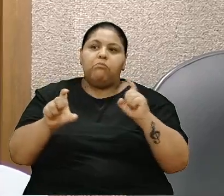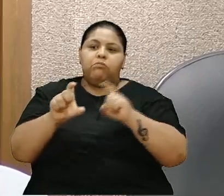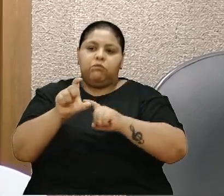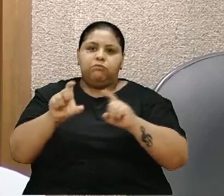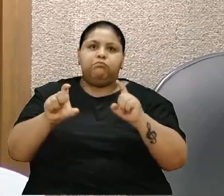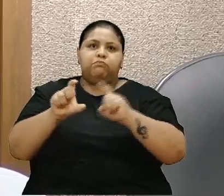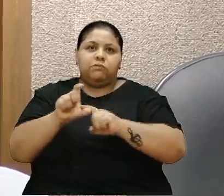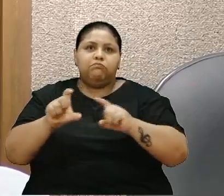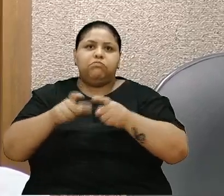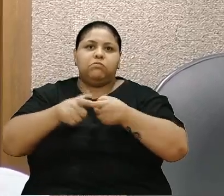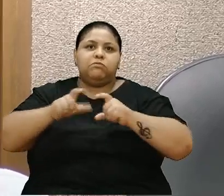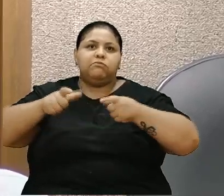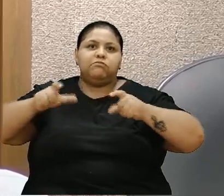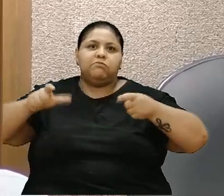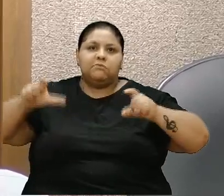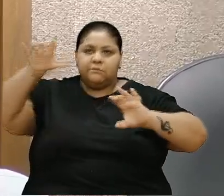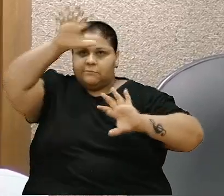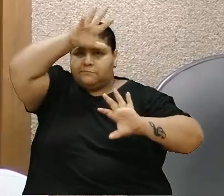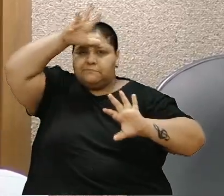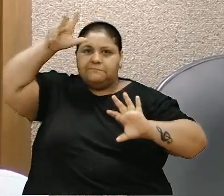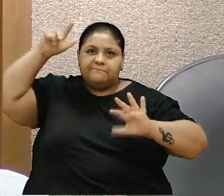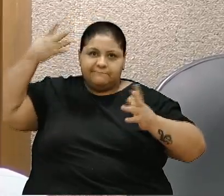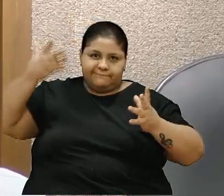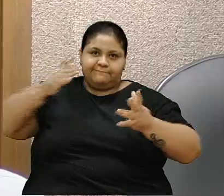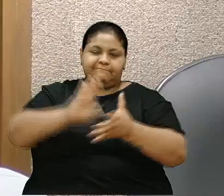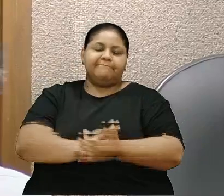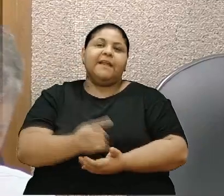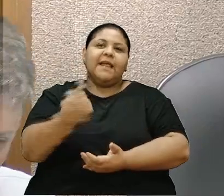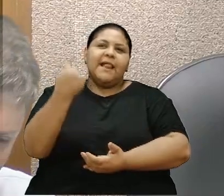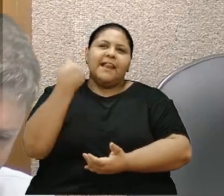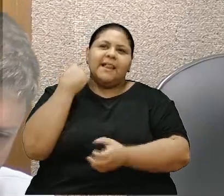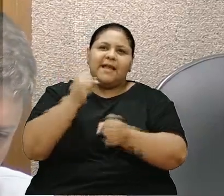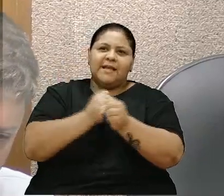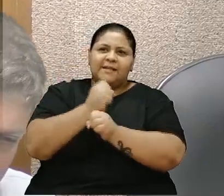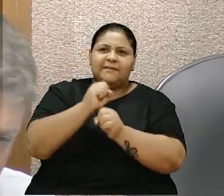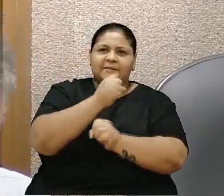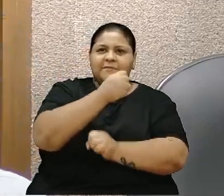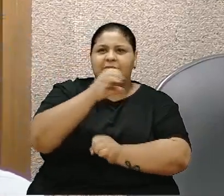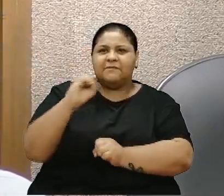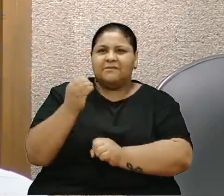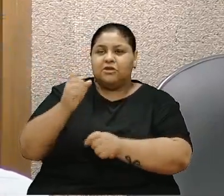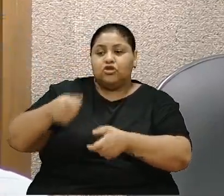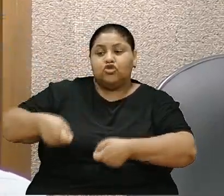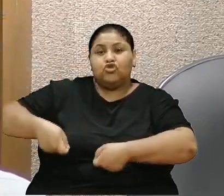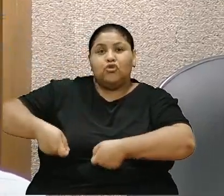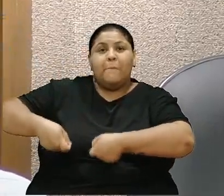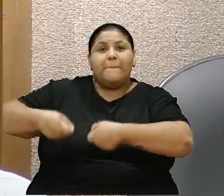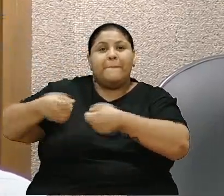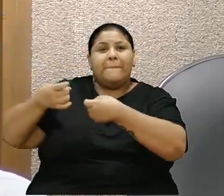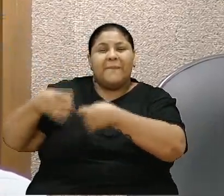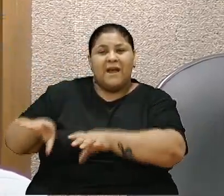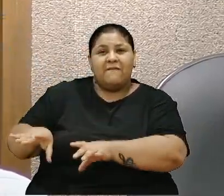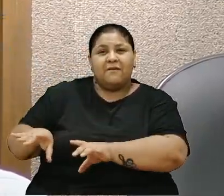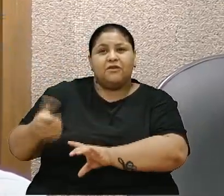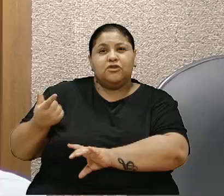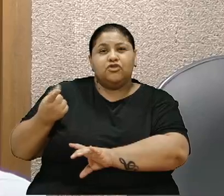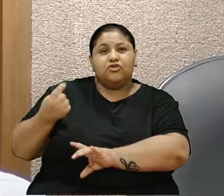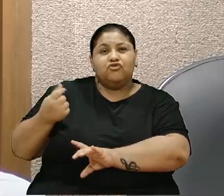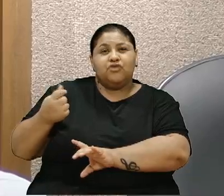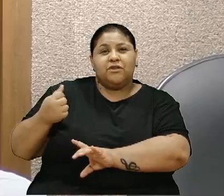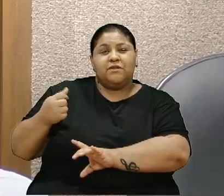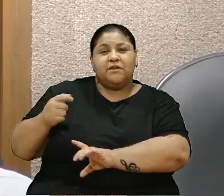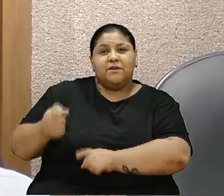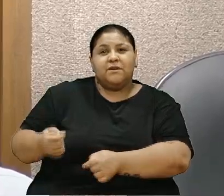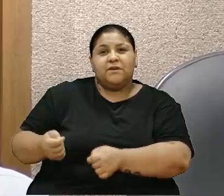Lá nos anos 80, o município sobrava no seu recurso orçamentário livre